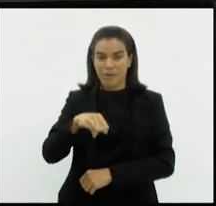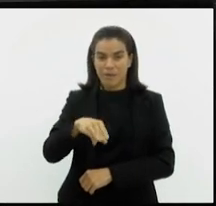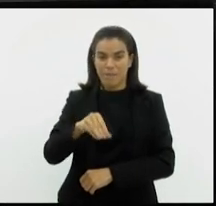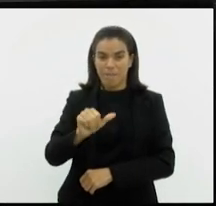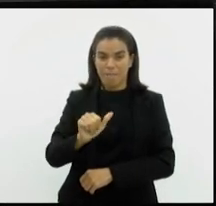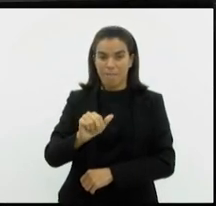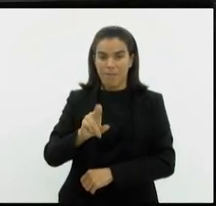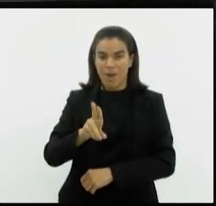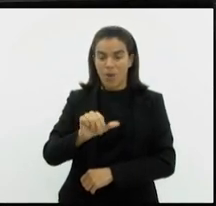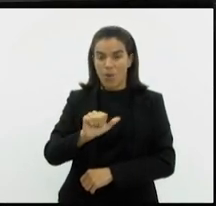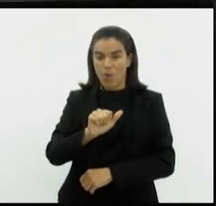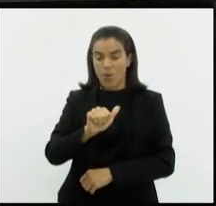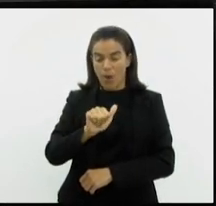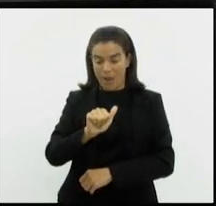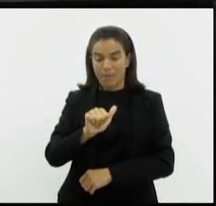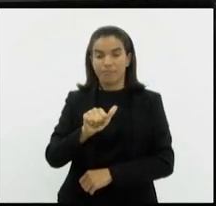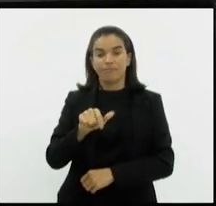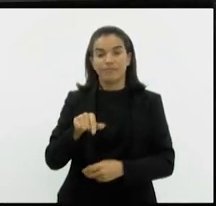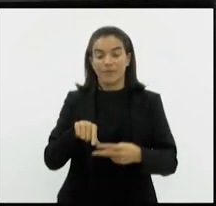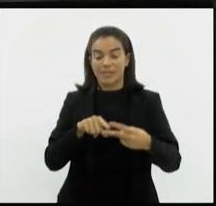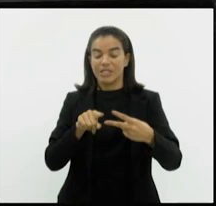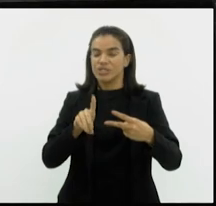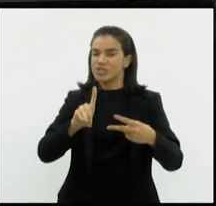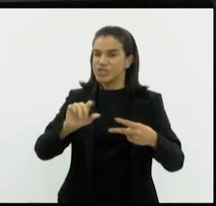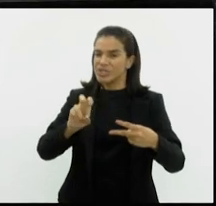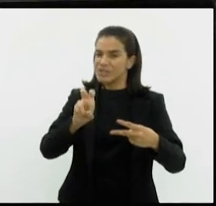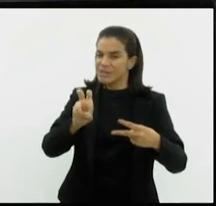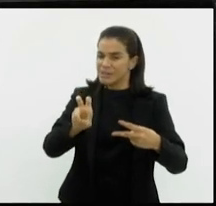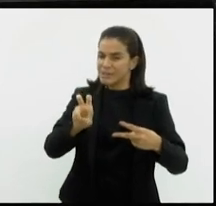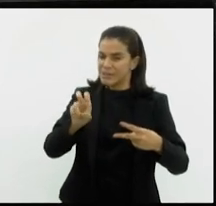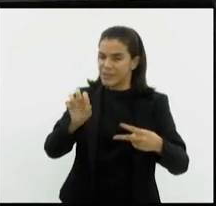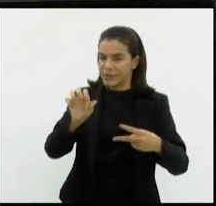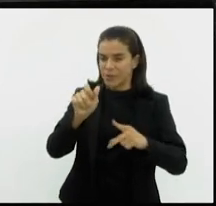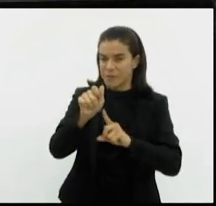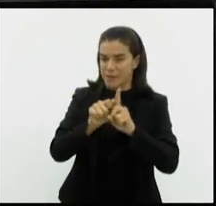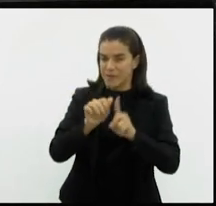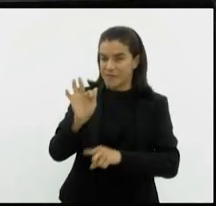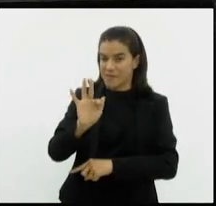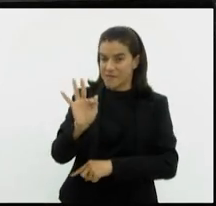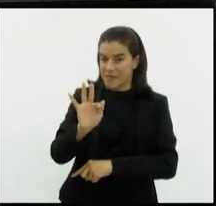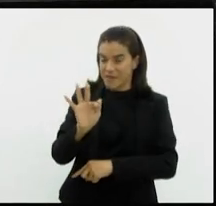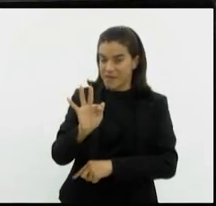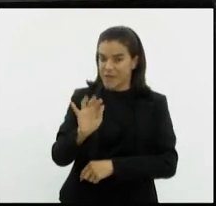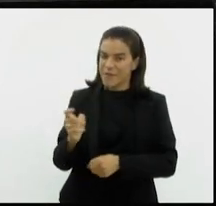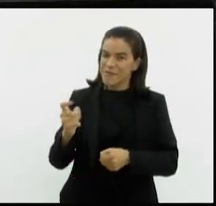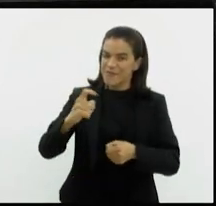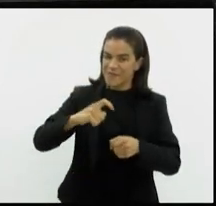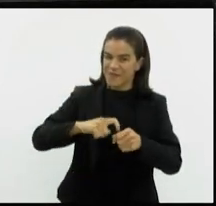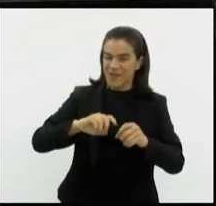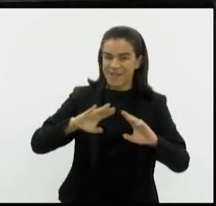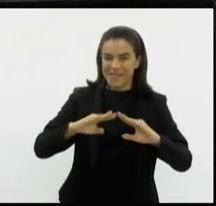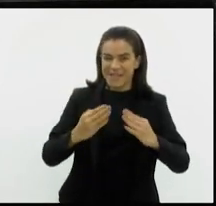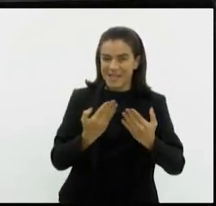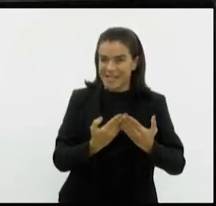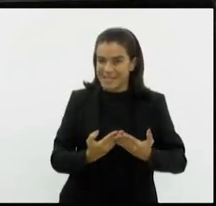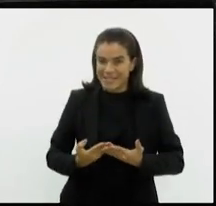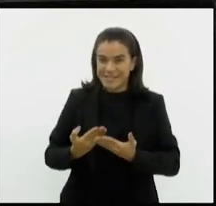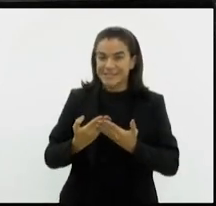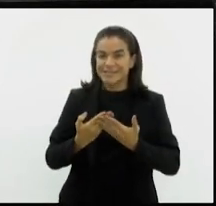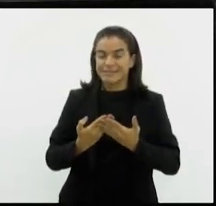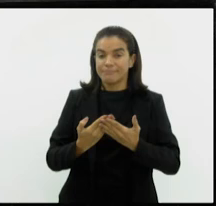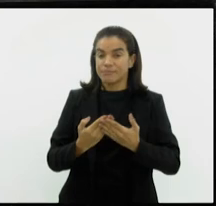e agora no dia 5 de Fevereiro o no retorno às aulas